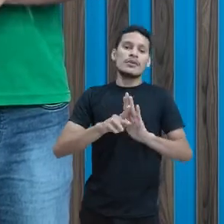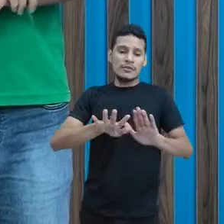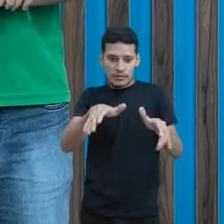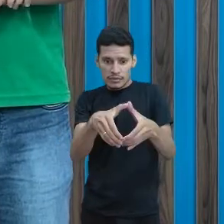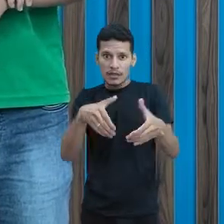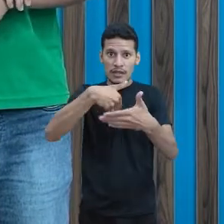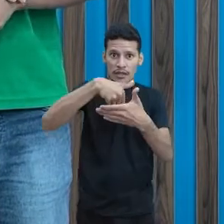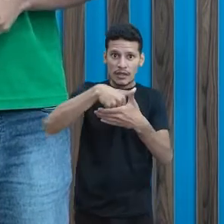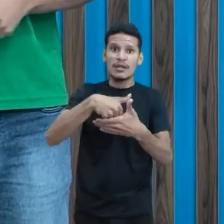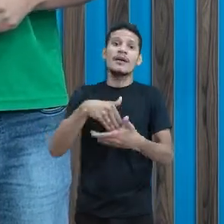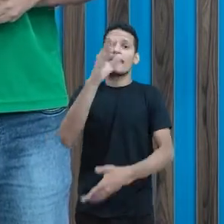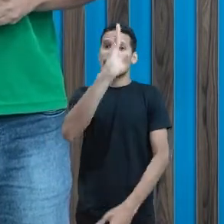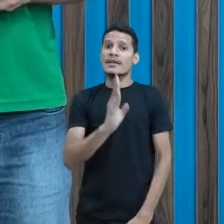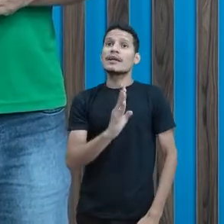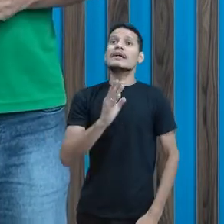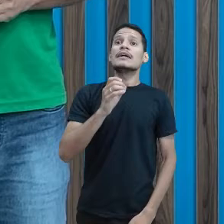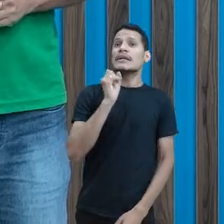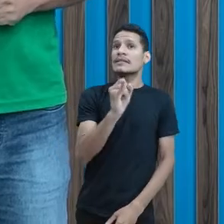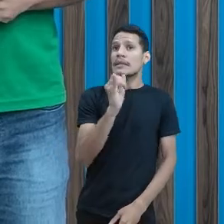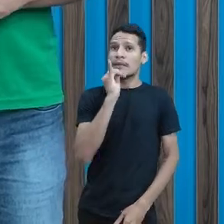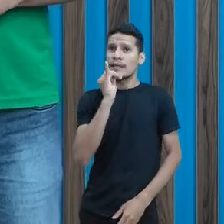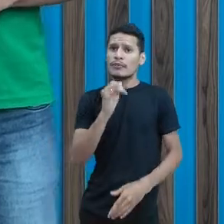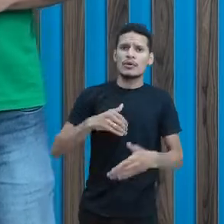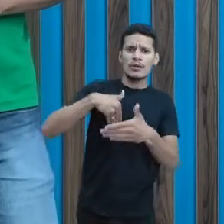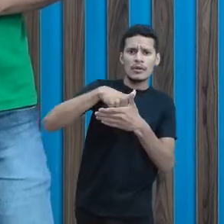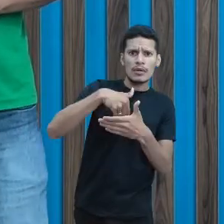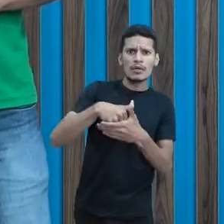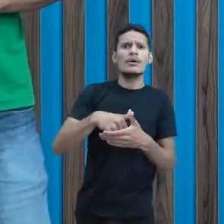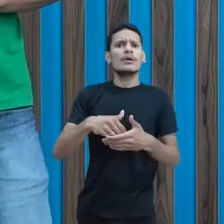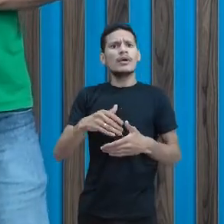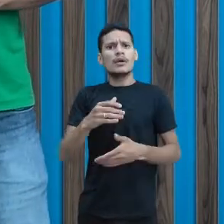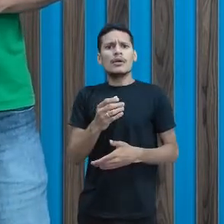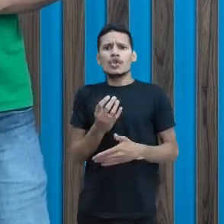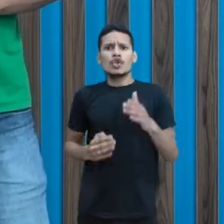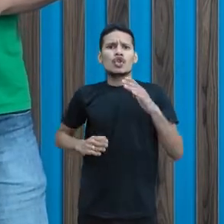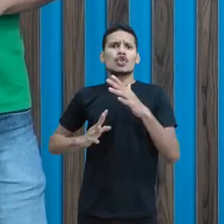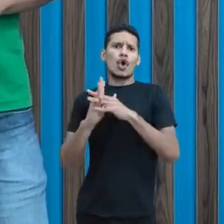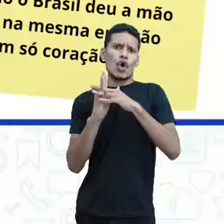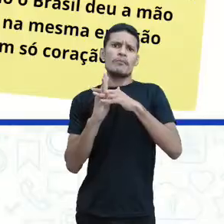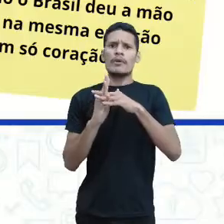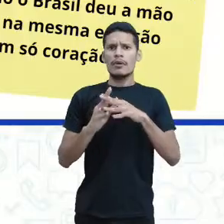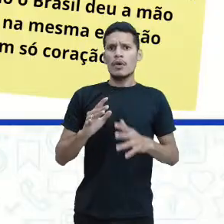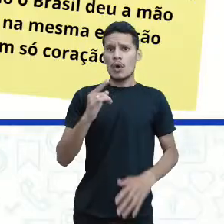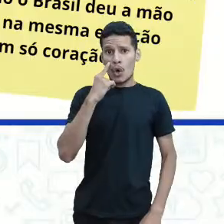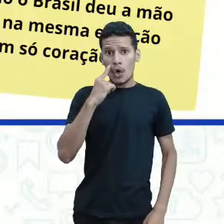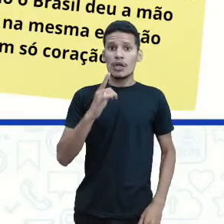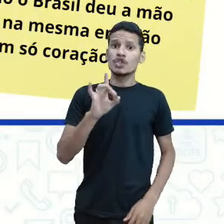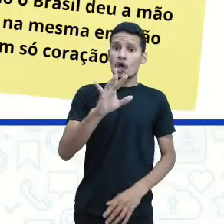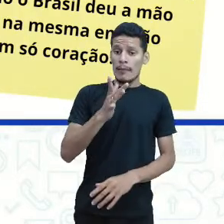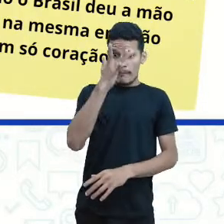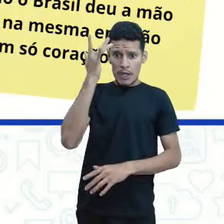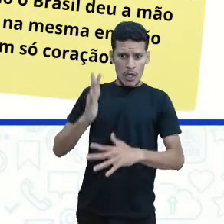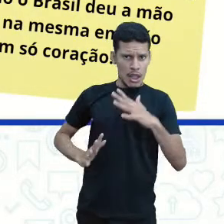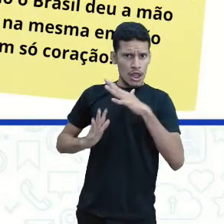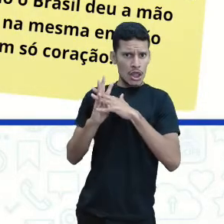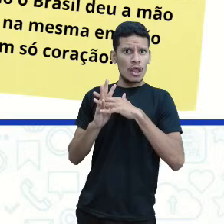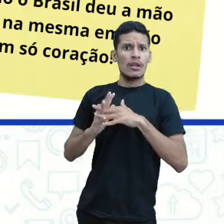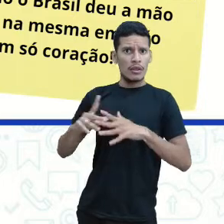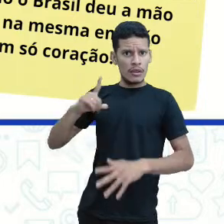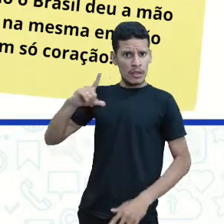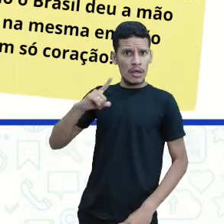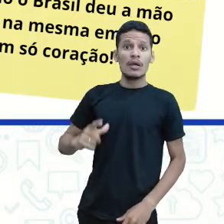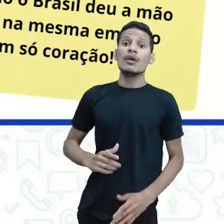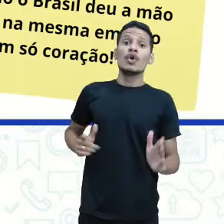quando uma seleção show de bola, né, que tinha lá Pelé, só para vocês verem, né, então só tinha craque, e ganhou